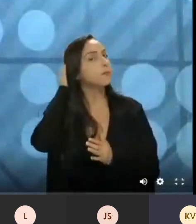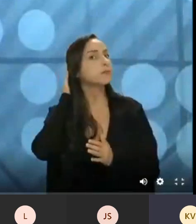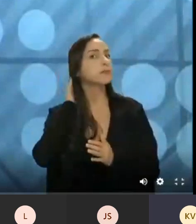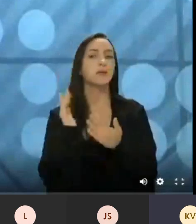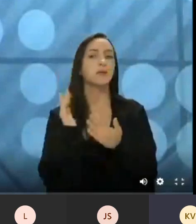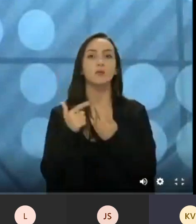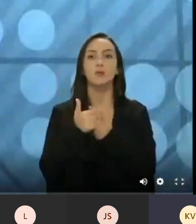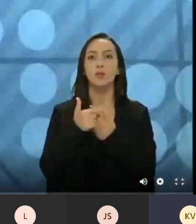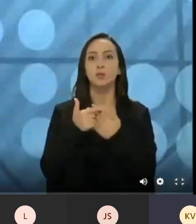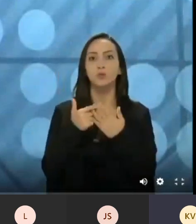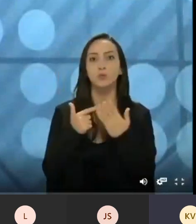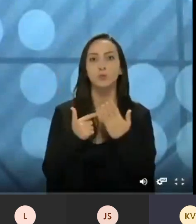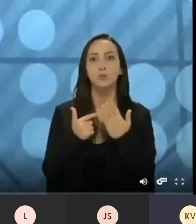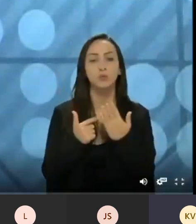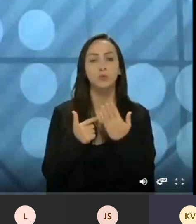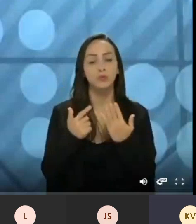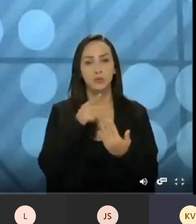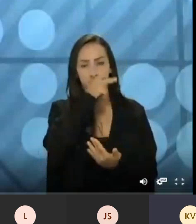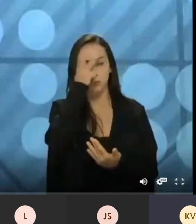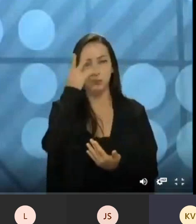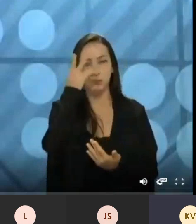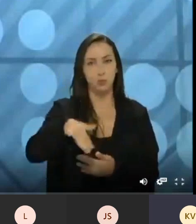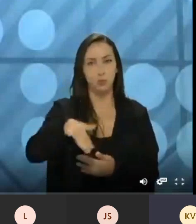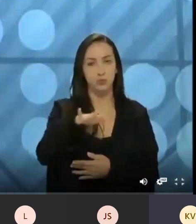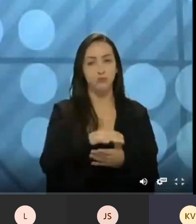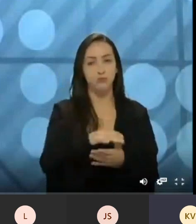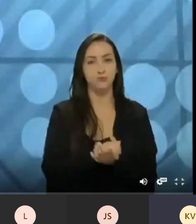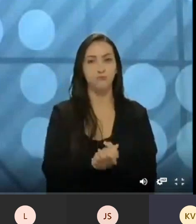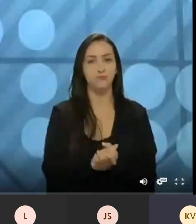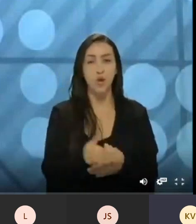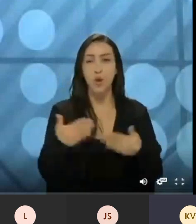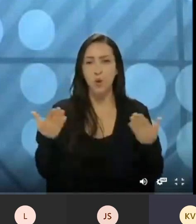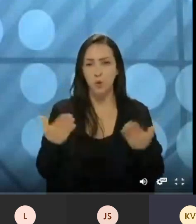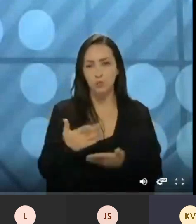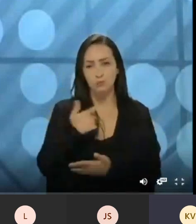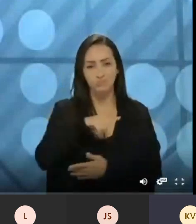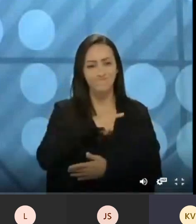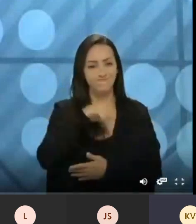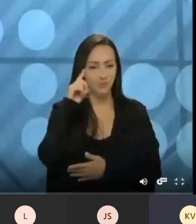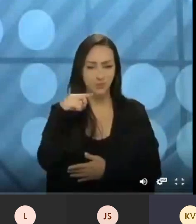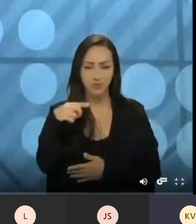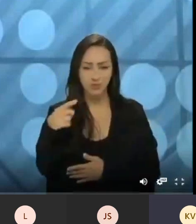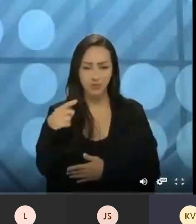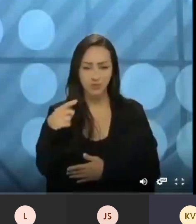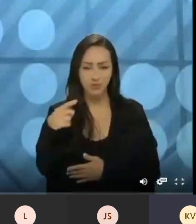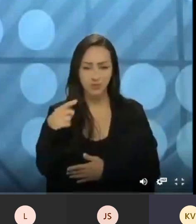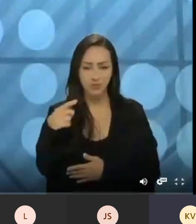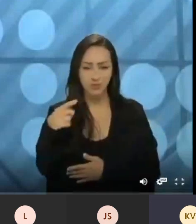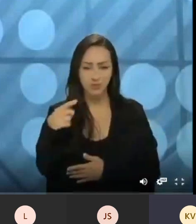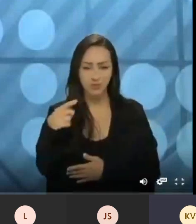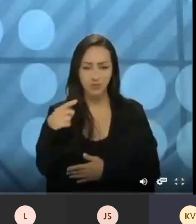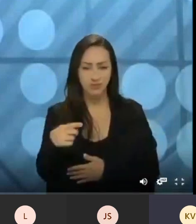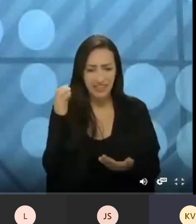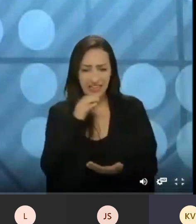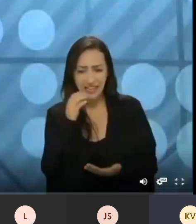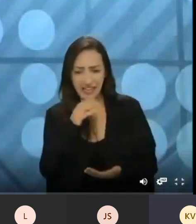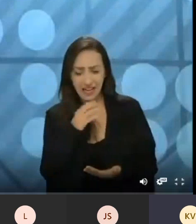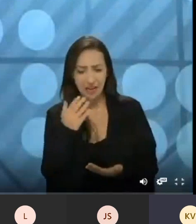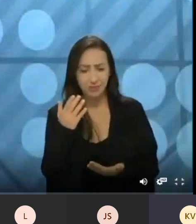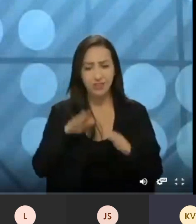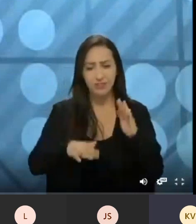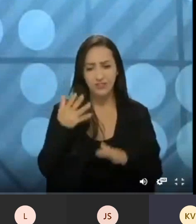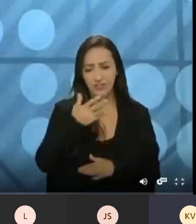unhas do indivíduo. Nos dias de hoje, a gente tem uma rotina muito atribulada. As pessoas já deixam um pouquinho